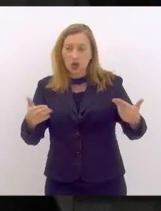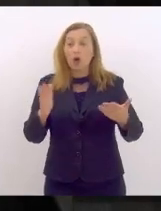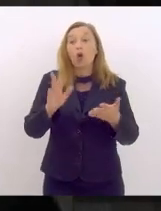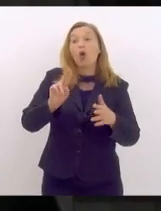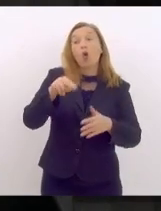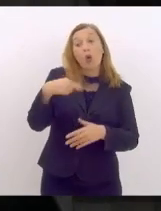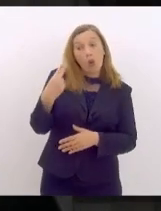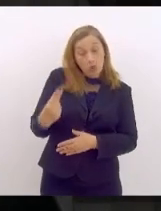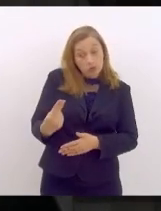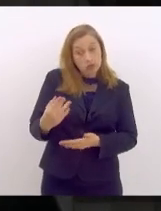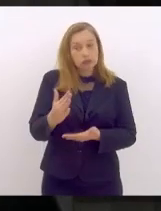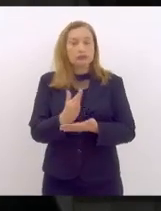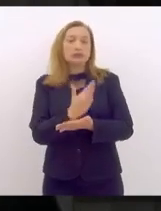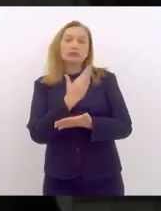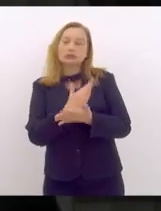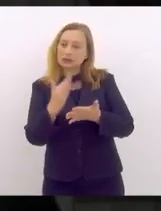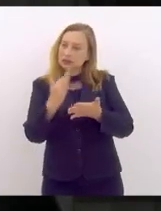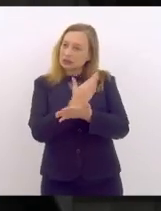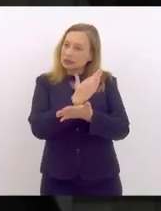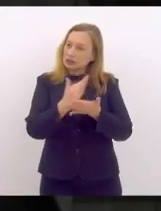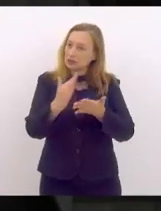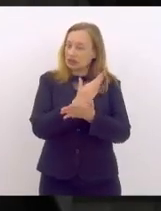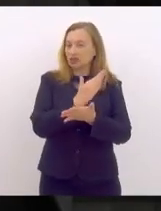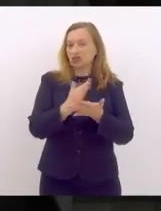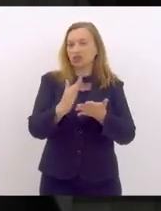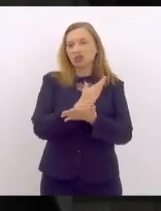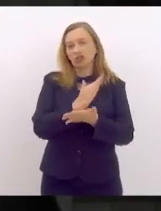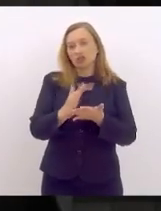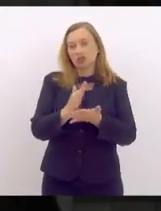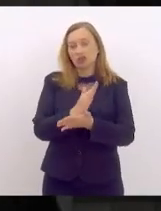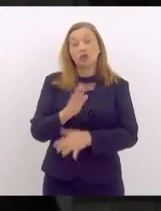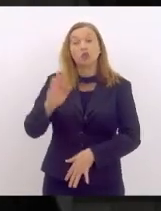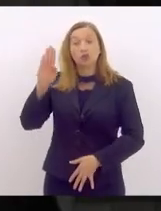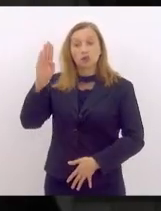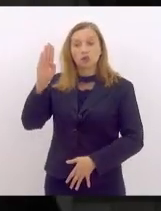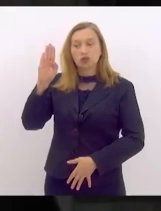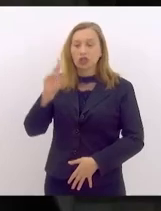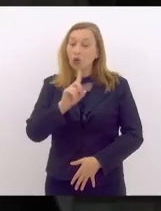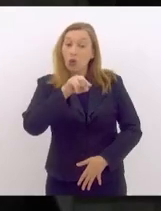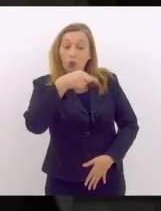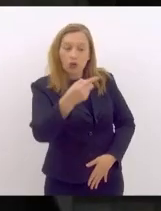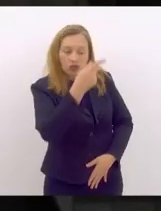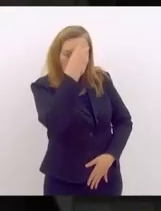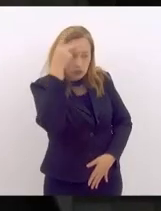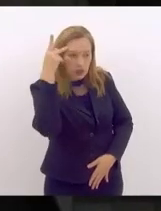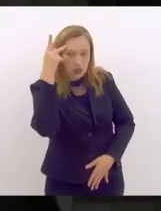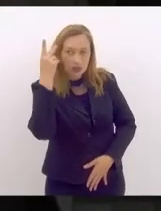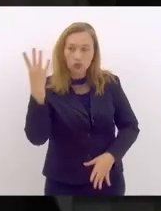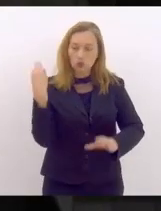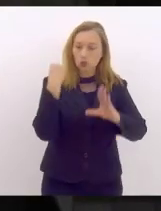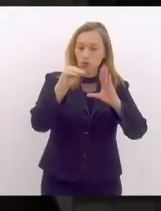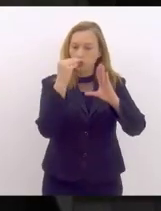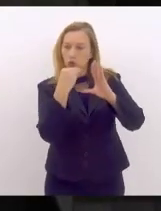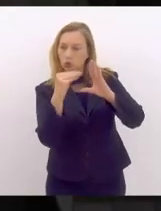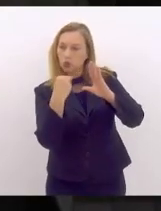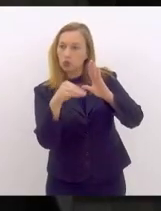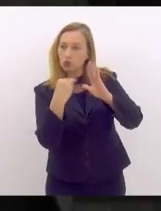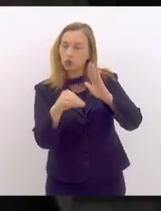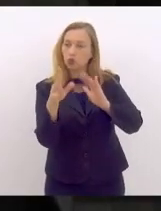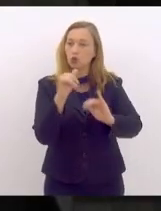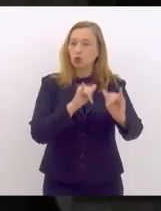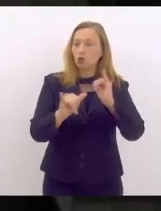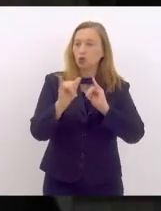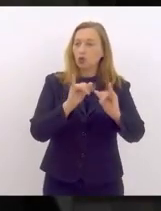muitas vezes e os candidatos ou outras pessoas colocam ali uma